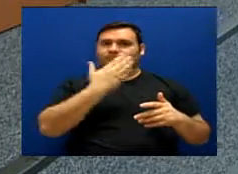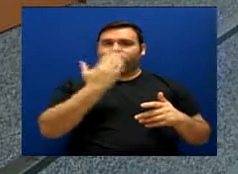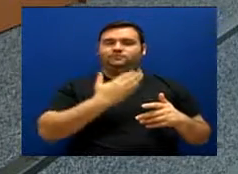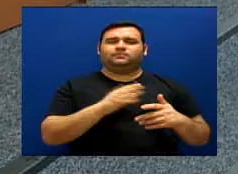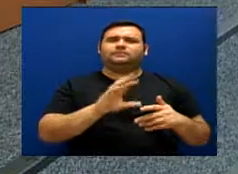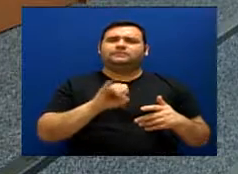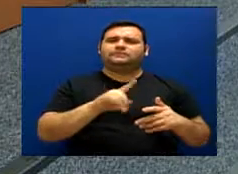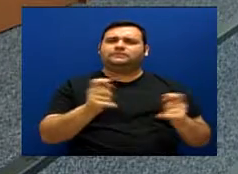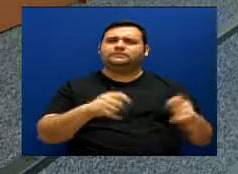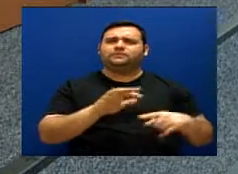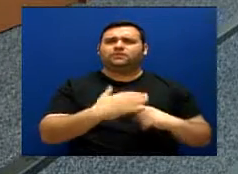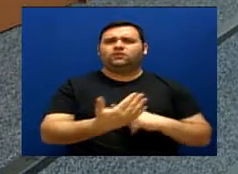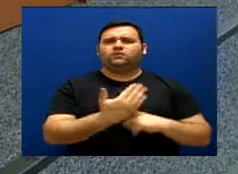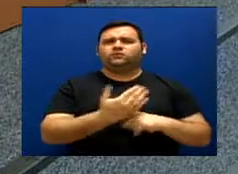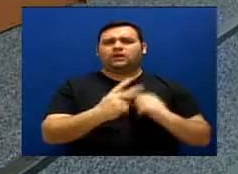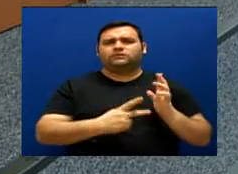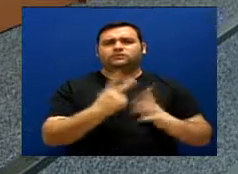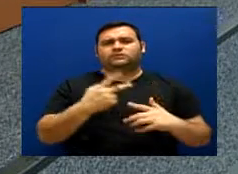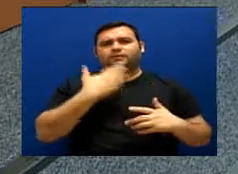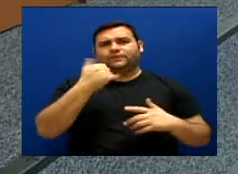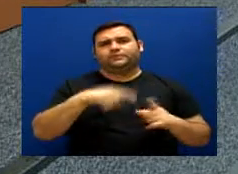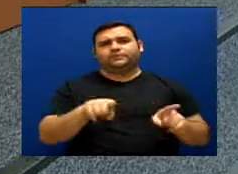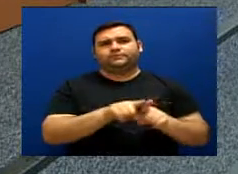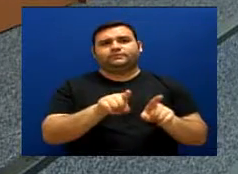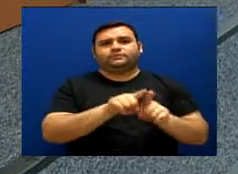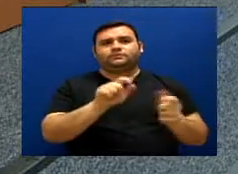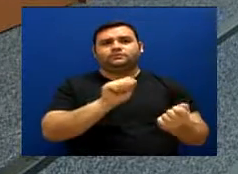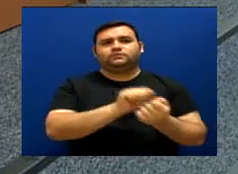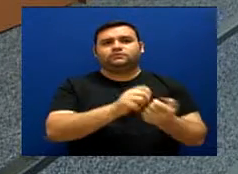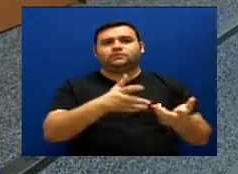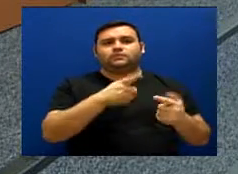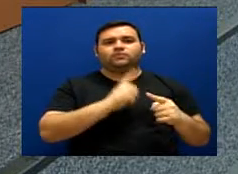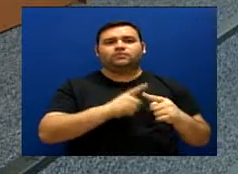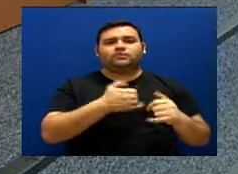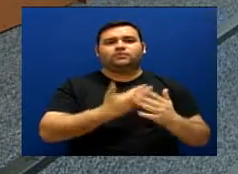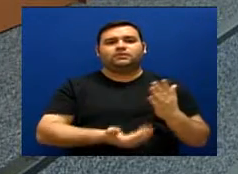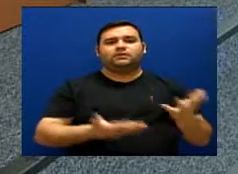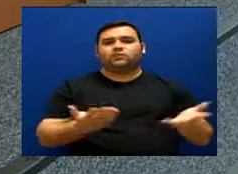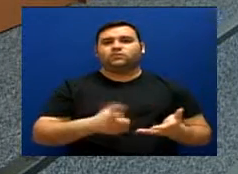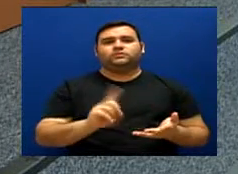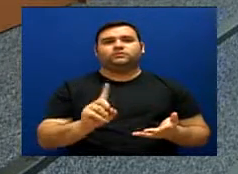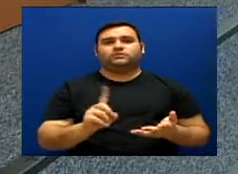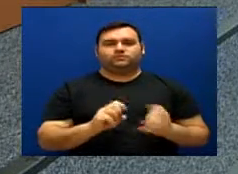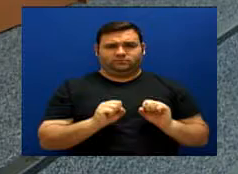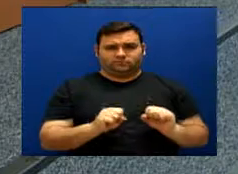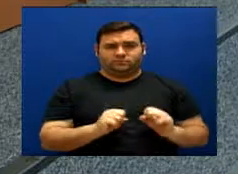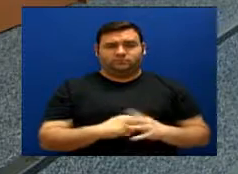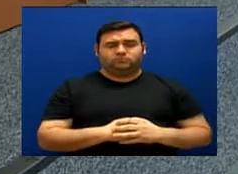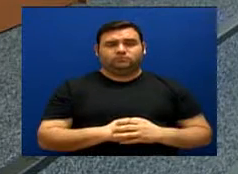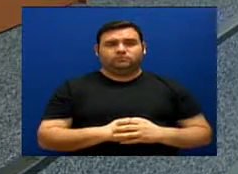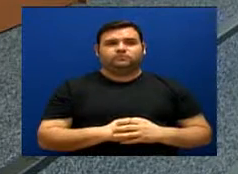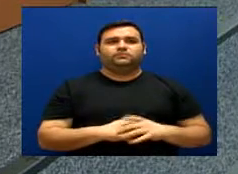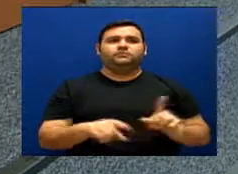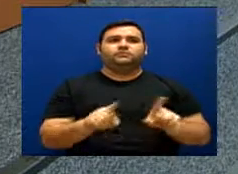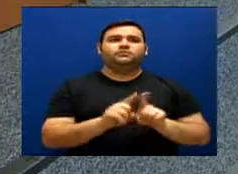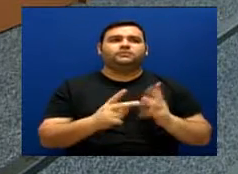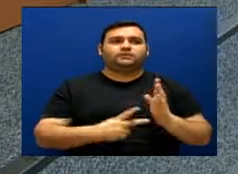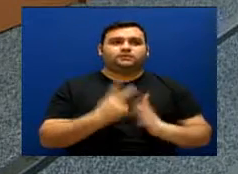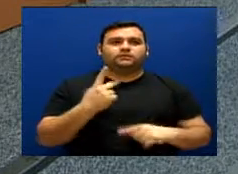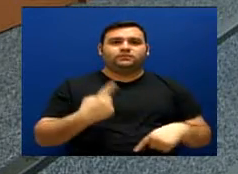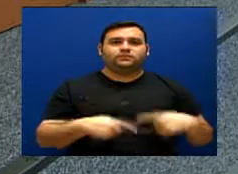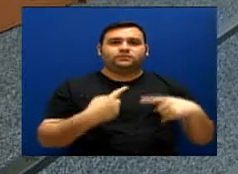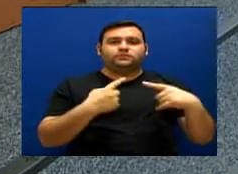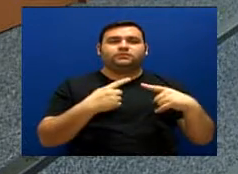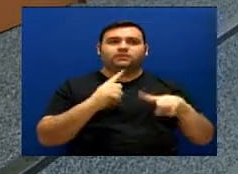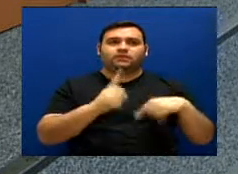Eu não sei. Mas se a senhora puder colaborar e pôr em segunda, eu também assino com Vossa Excelência, só para não perder o projeto hoje. Pode ser? E ele entra na segunda,